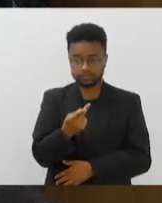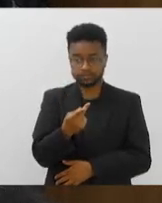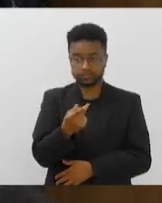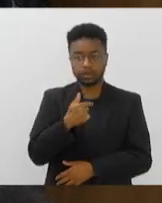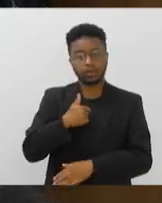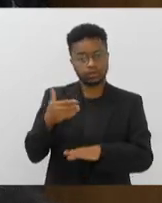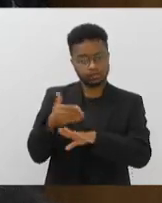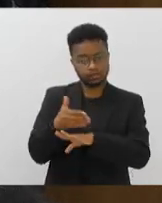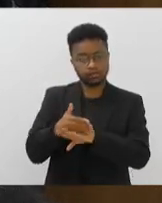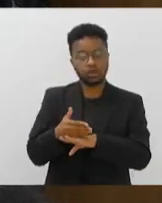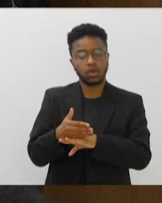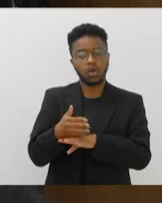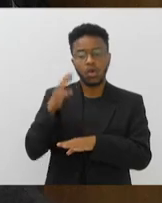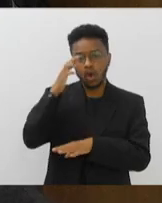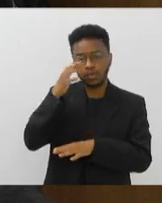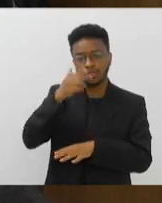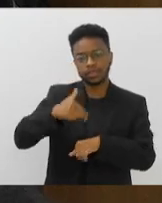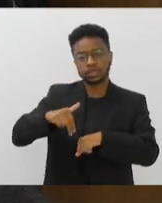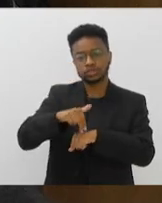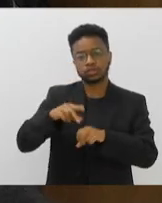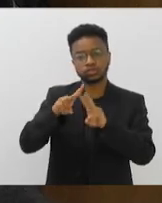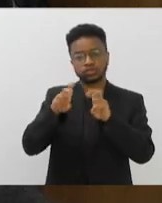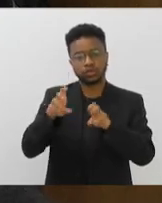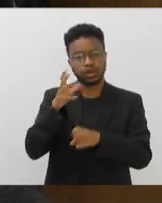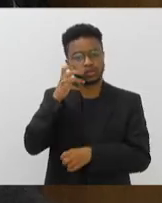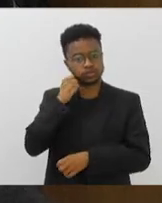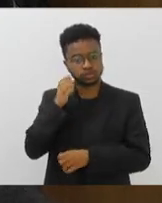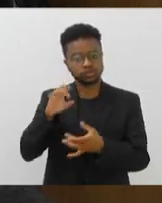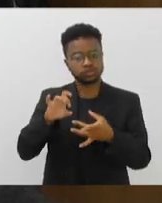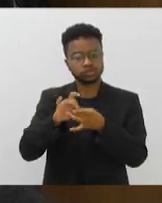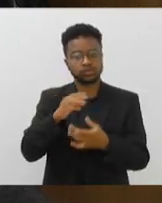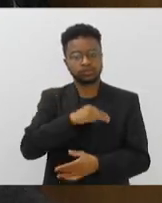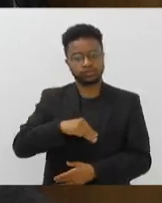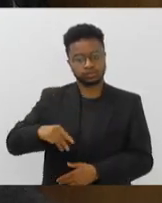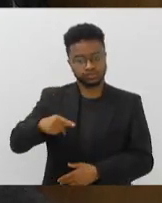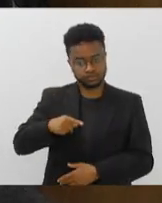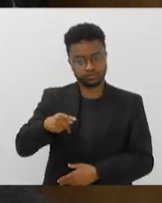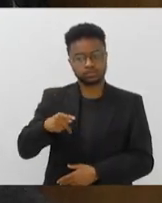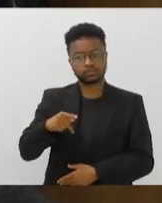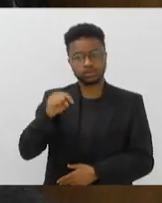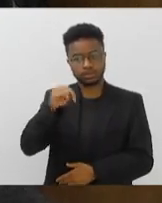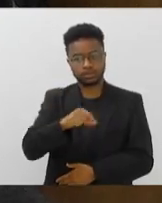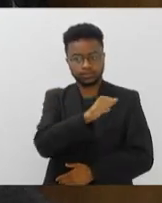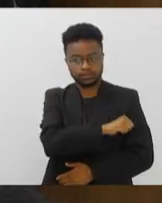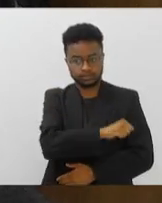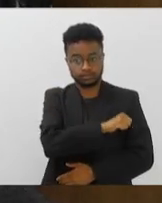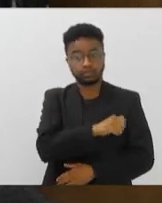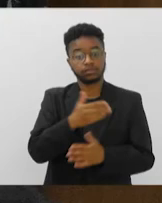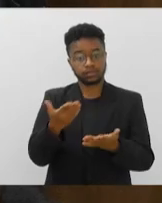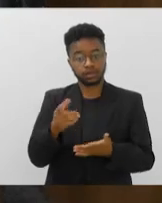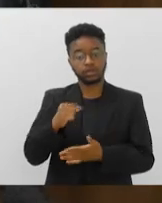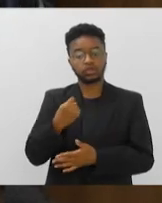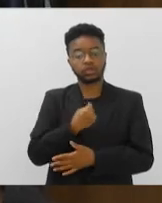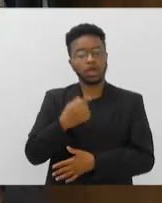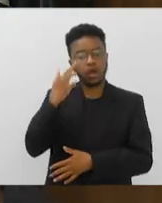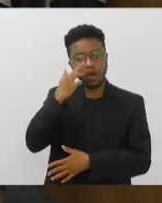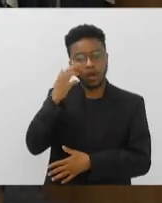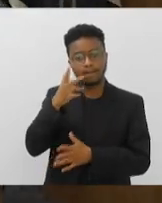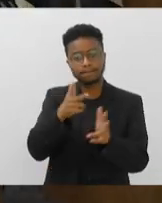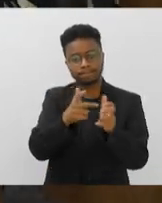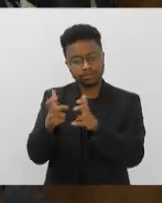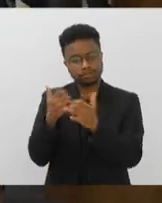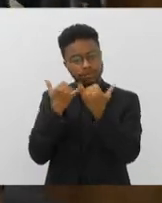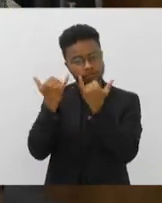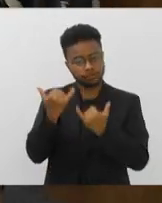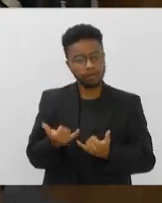Observatório Nacional da adoção que é um órgão vinculado ao ministério público do do Estado do Rio de Janeiro e através do Observatório a gente tem acesso a essas